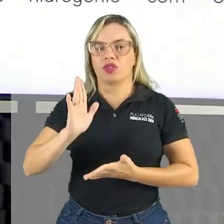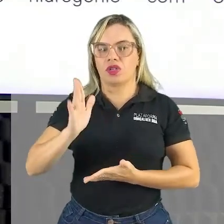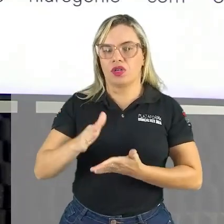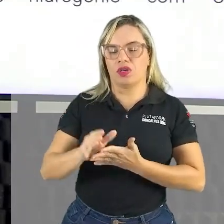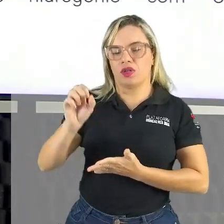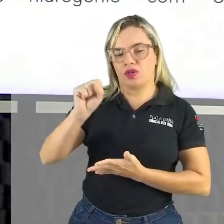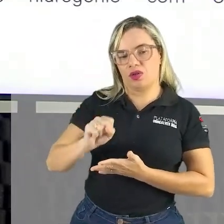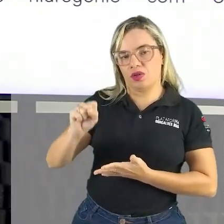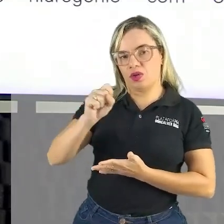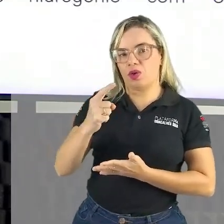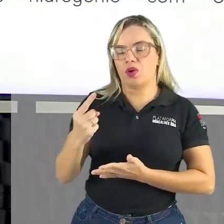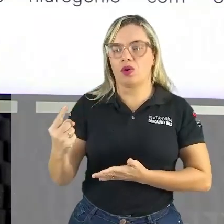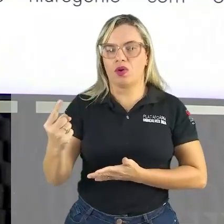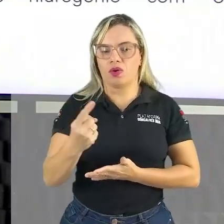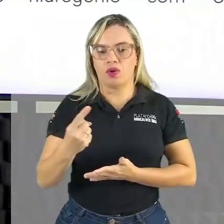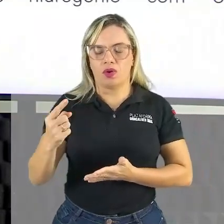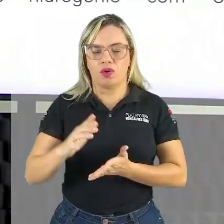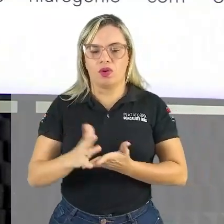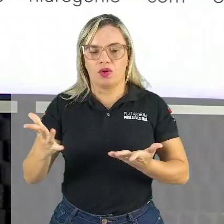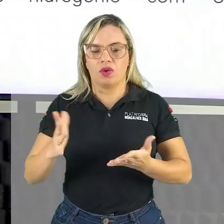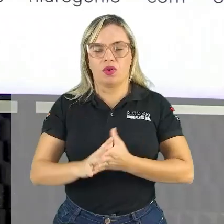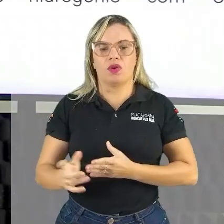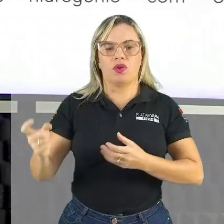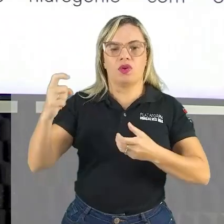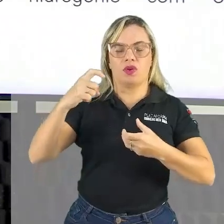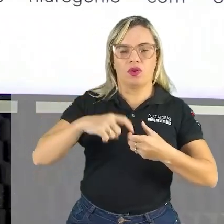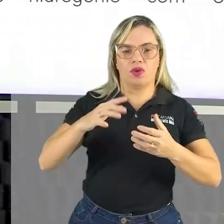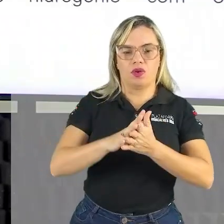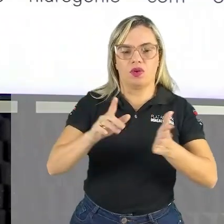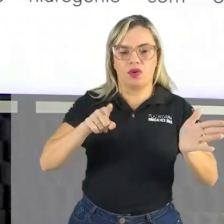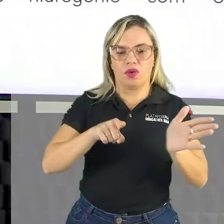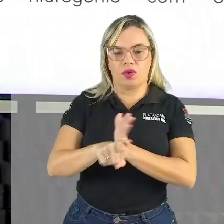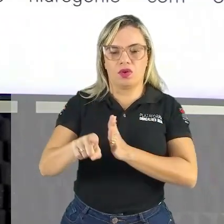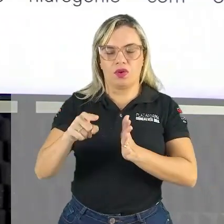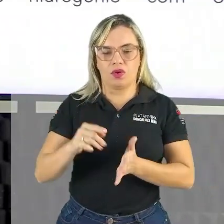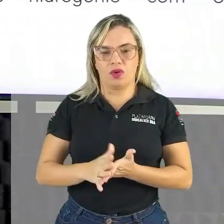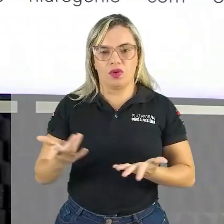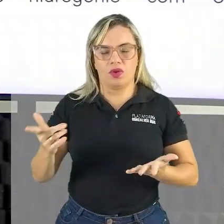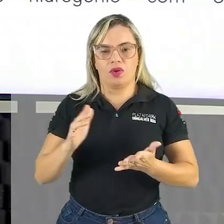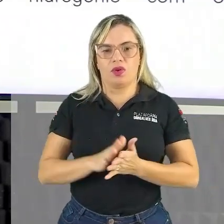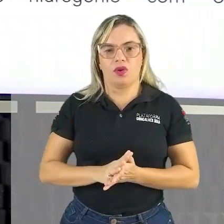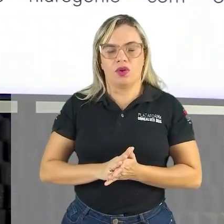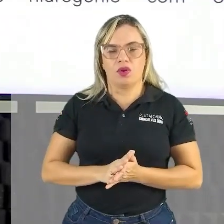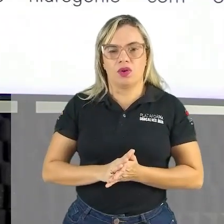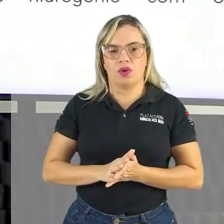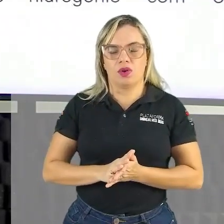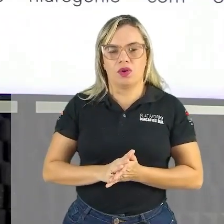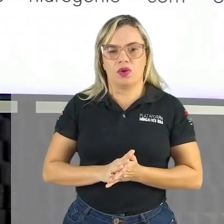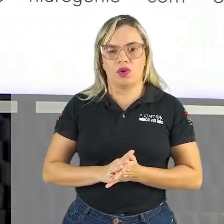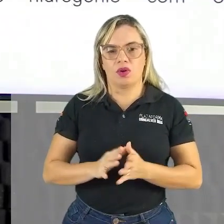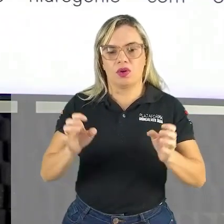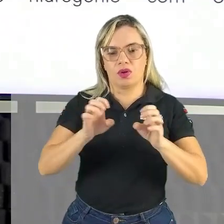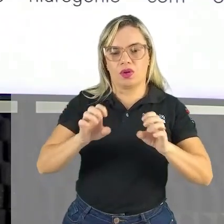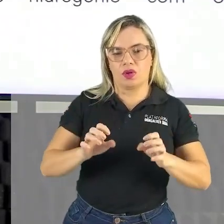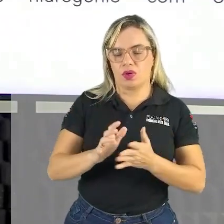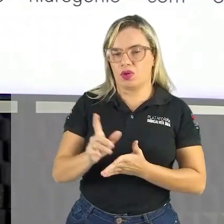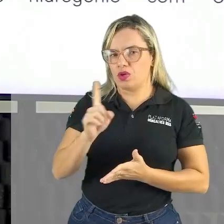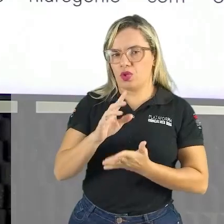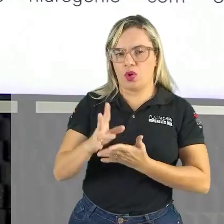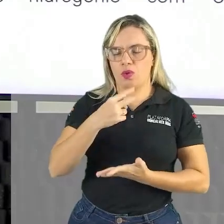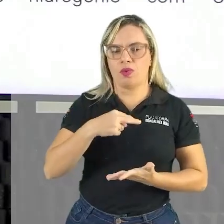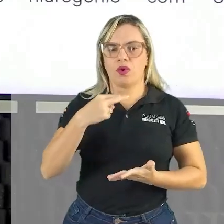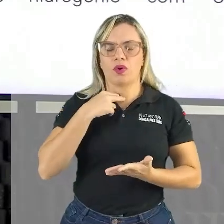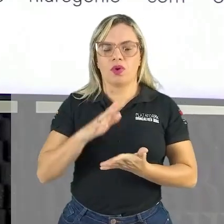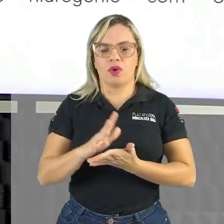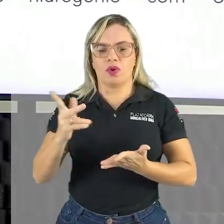ele trouxesse, se ele entregar de novo uma questão com esse mesmo estilo, a gente não tem direito de errar mais não. Tá bom? Por quê?